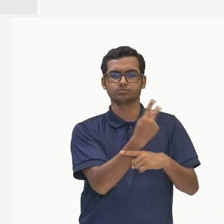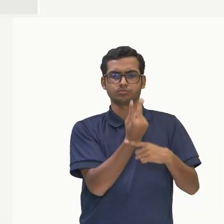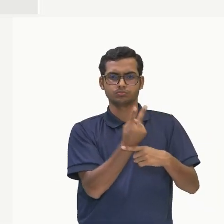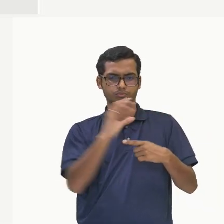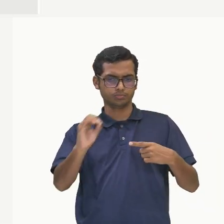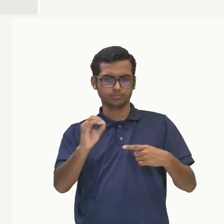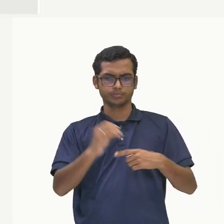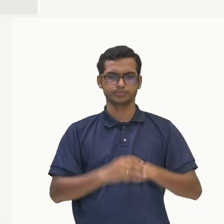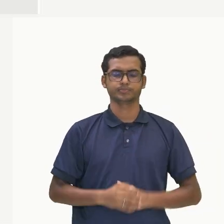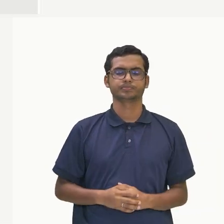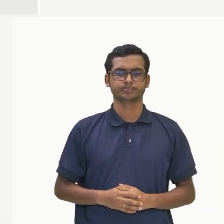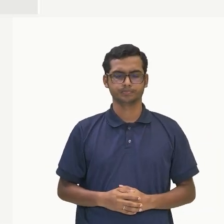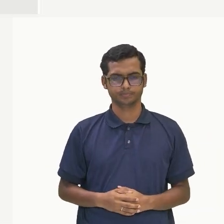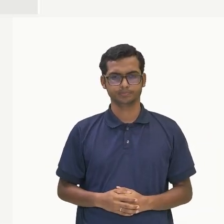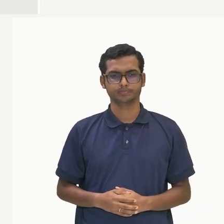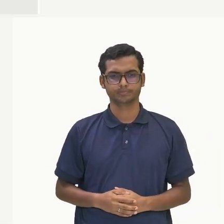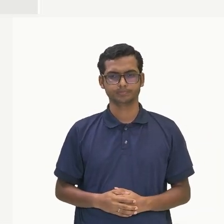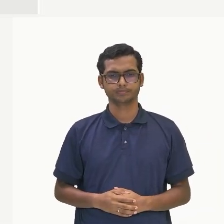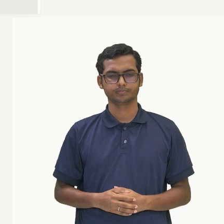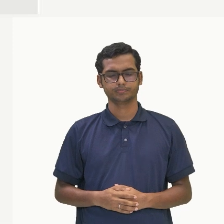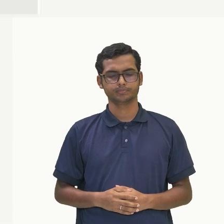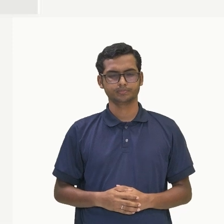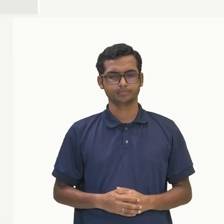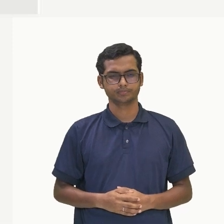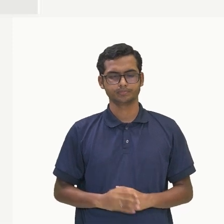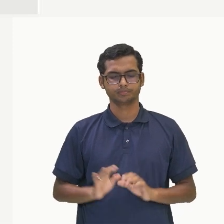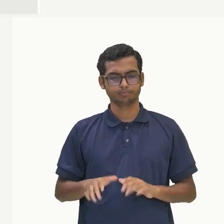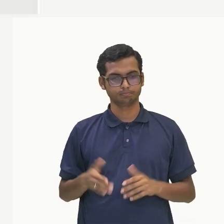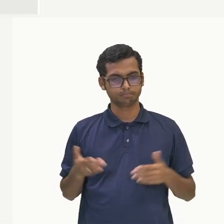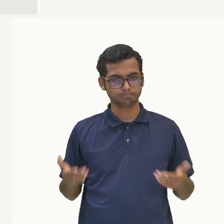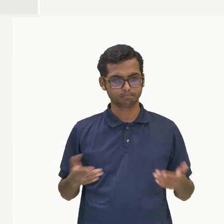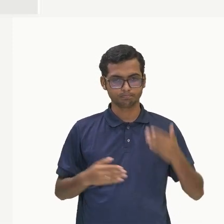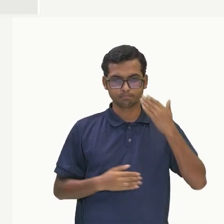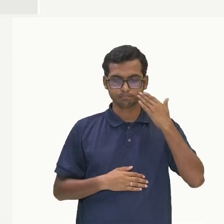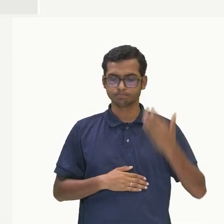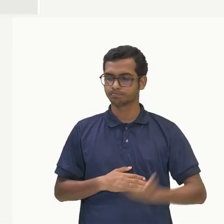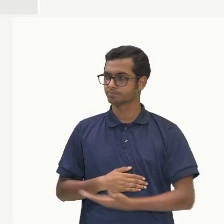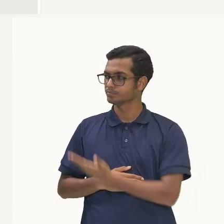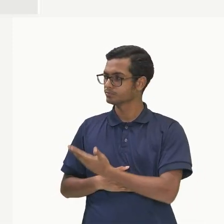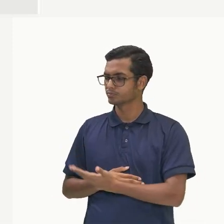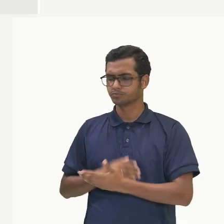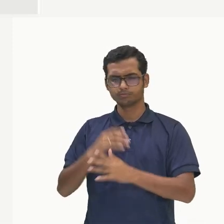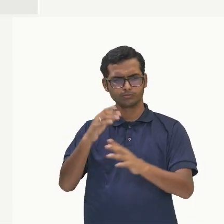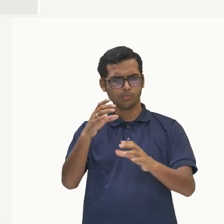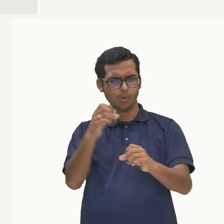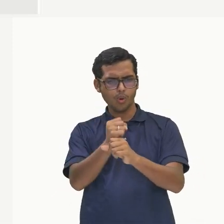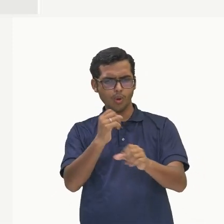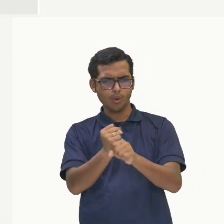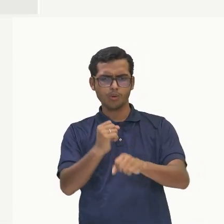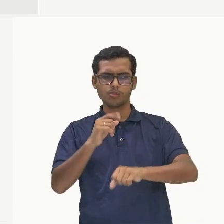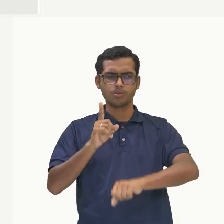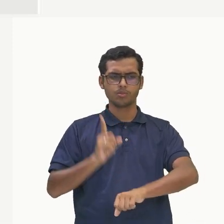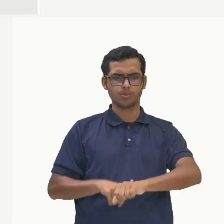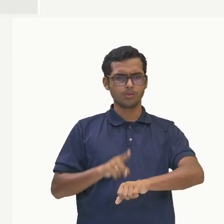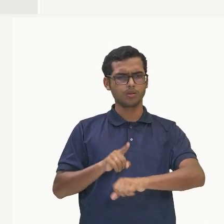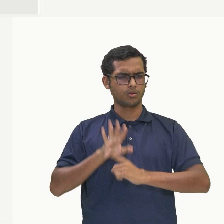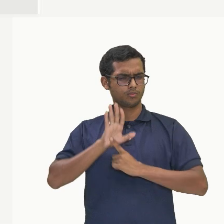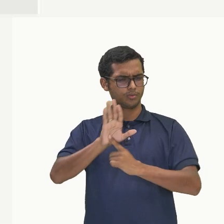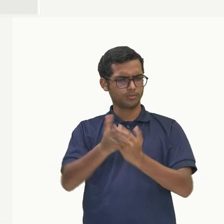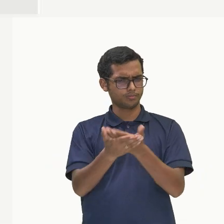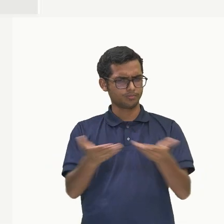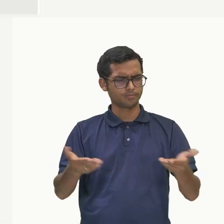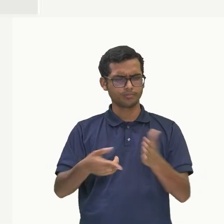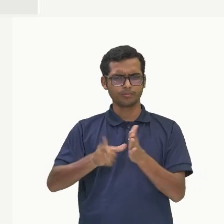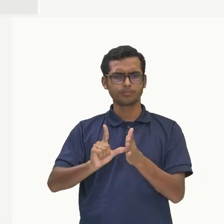H2O, né? Então, se a gente for calcular, né, como eu acabei de mostrar para